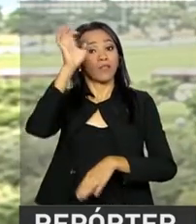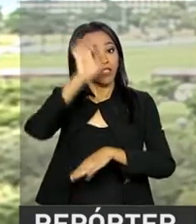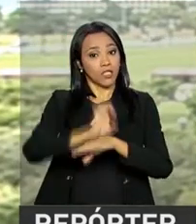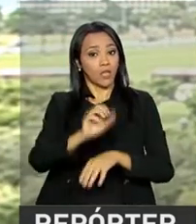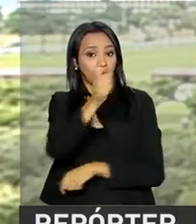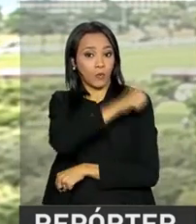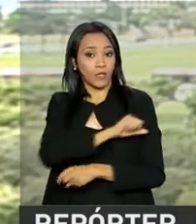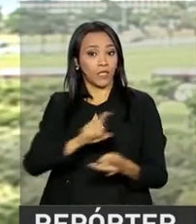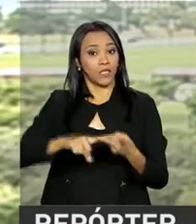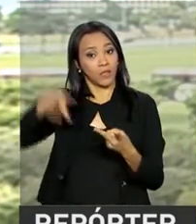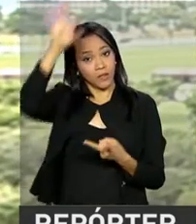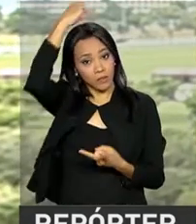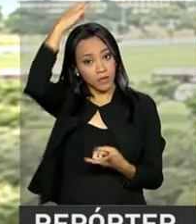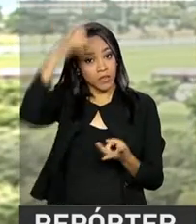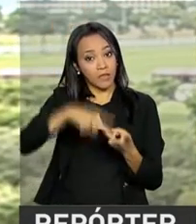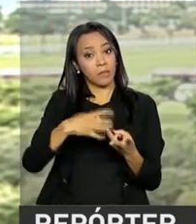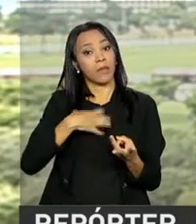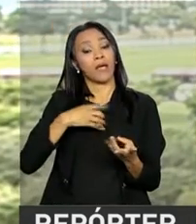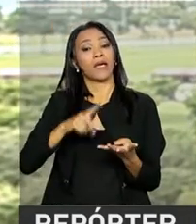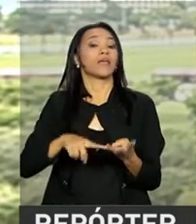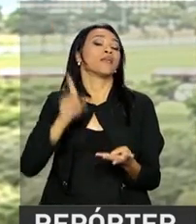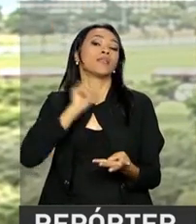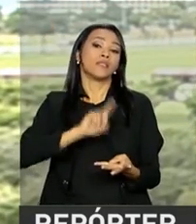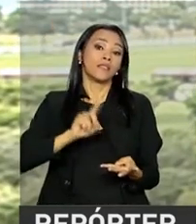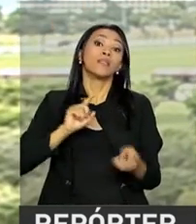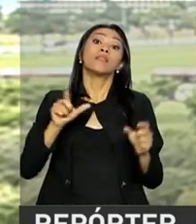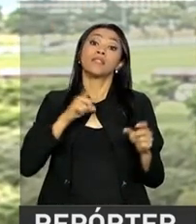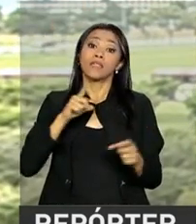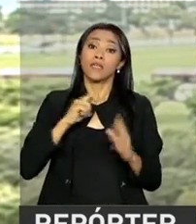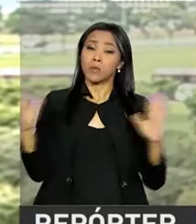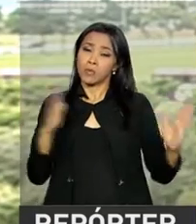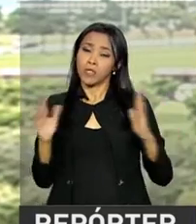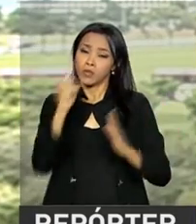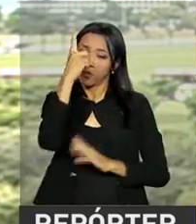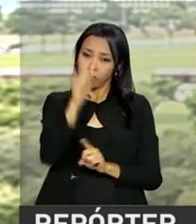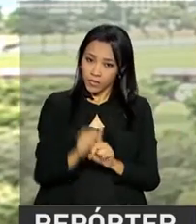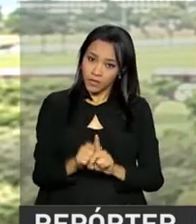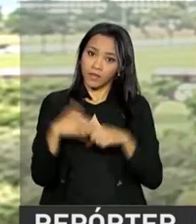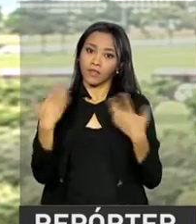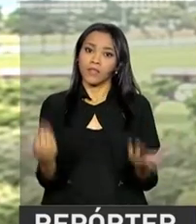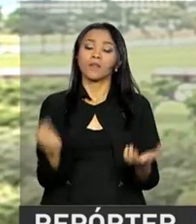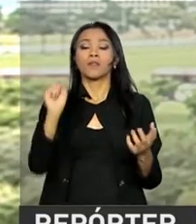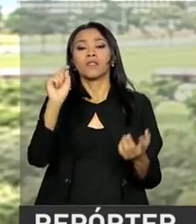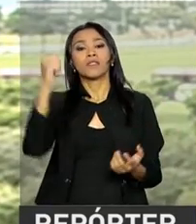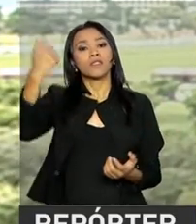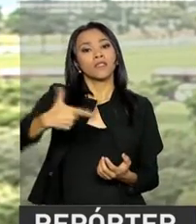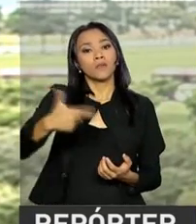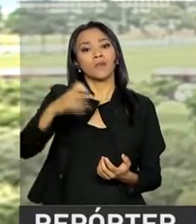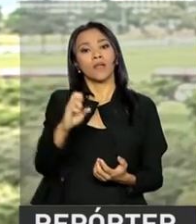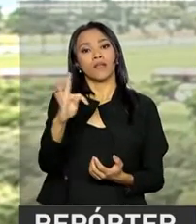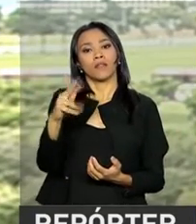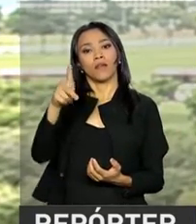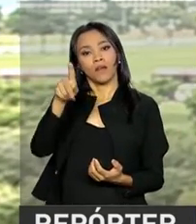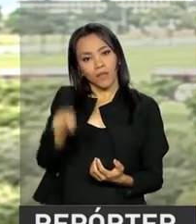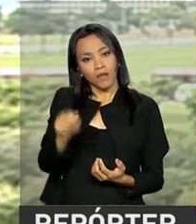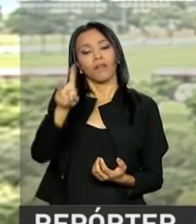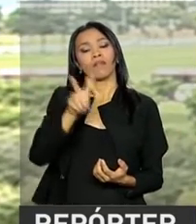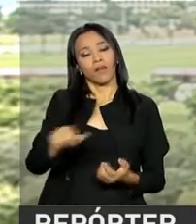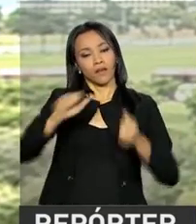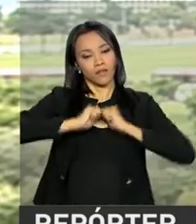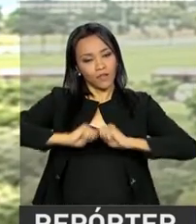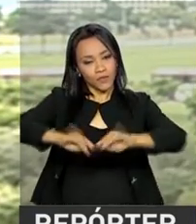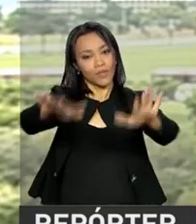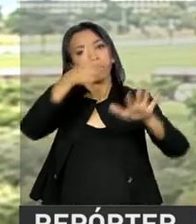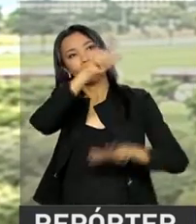rio de janeiro espírito santo bahia e minas gerais e terá a duração de um mês em uma segunda etapa ela vai ser estendida também para